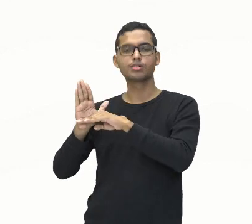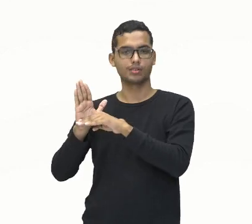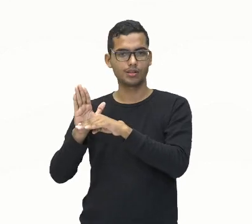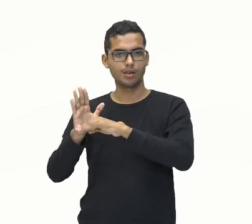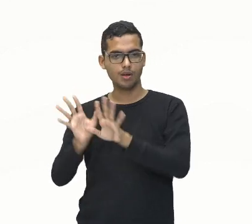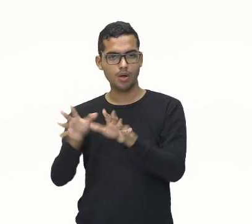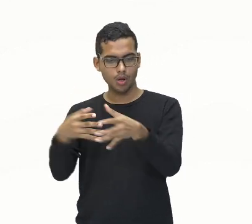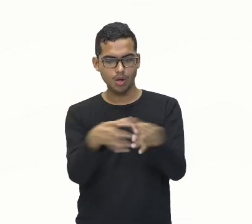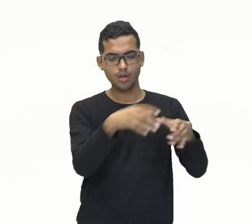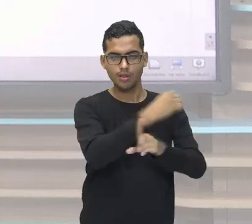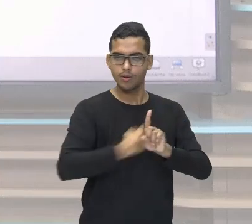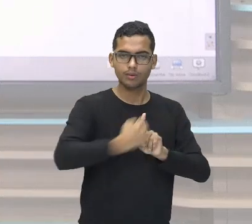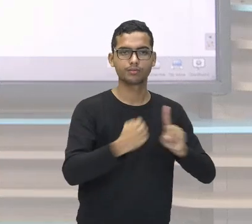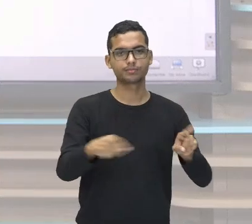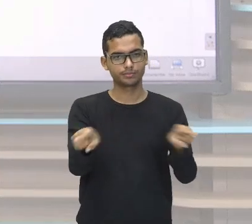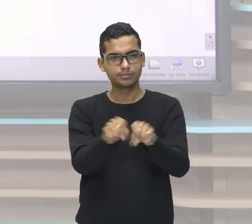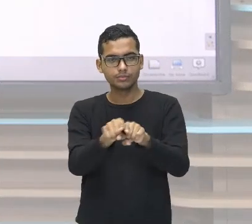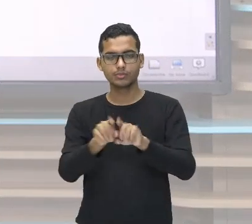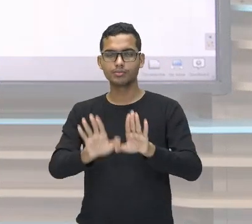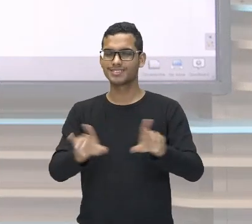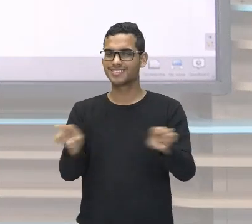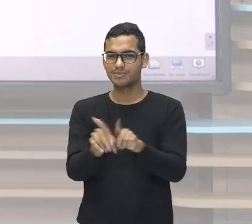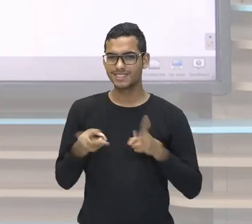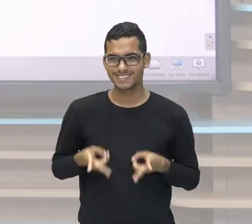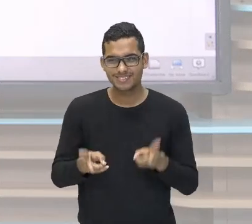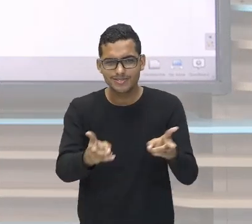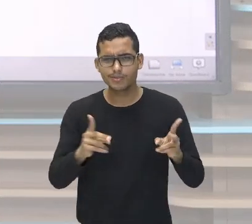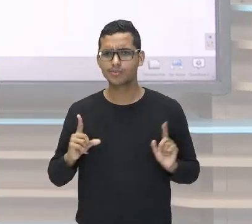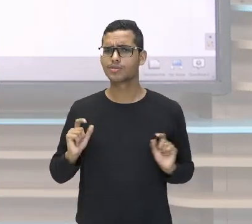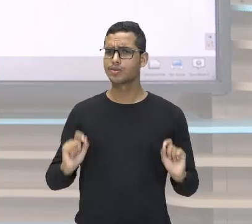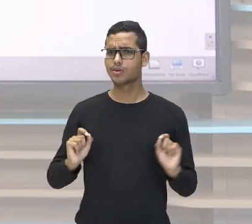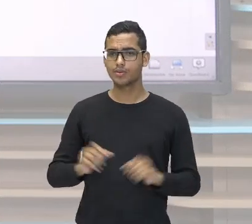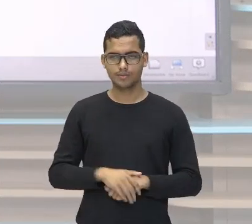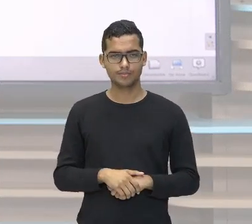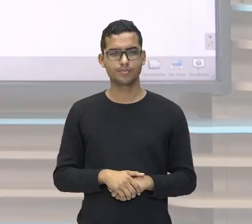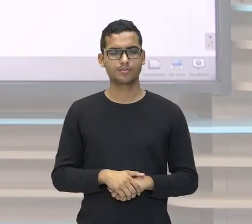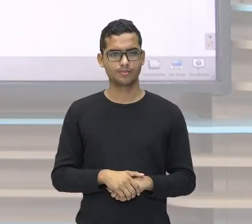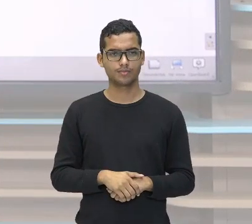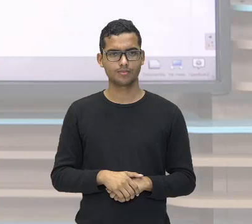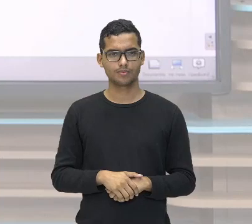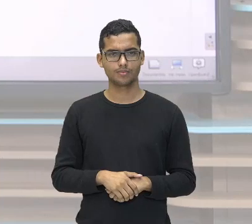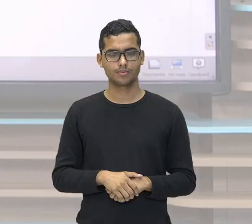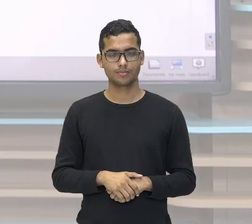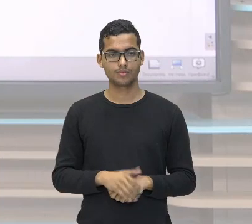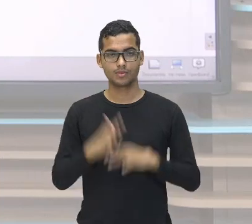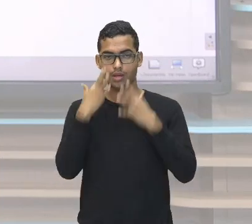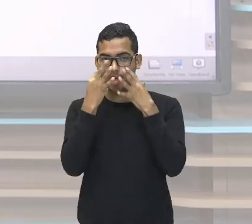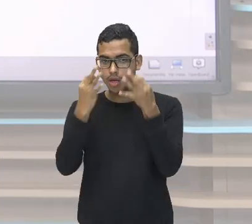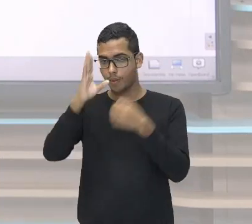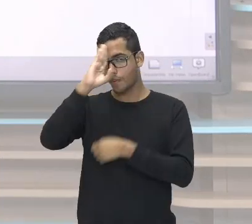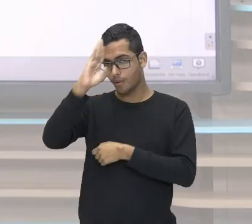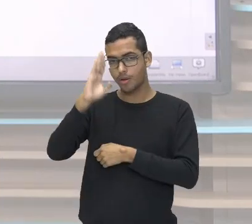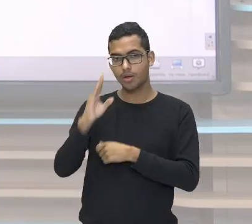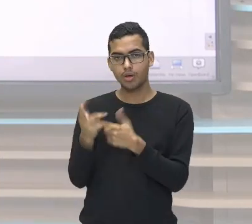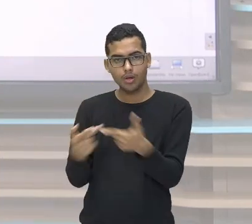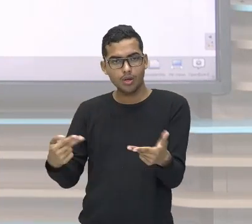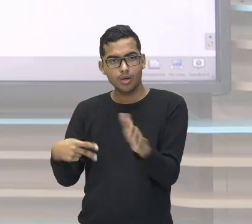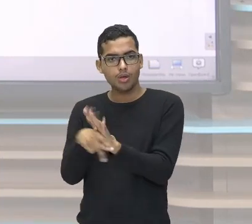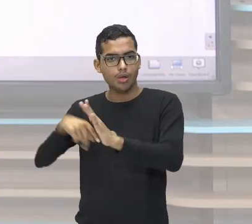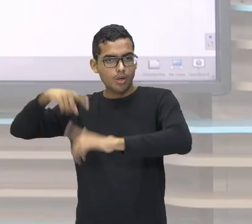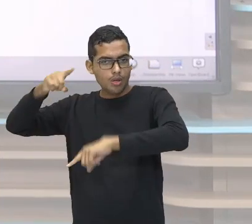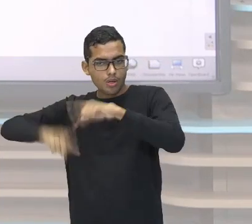especialmente sociais também, mas sempre acaba acontecendo que a maior atenção é dada à